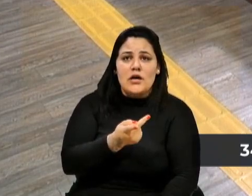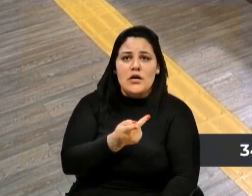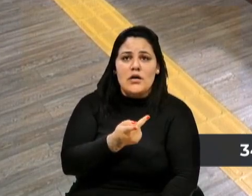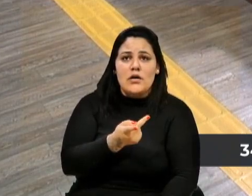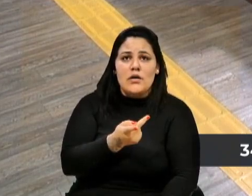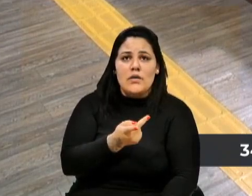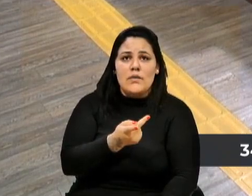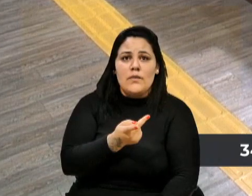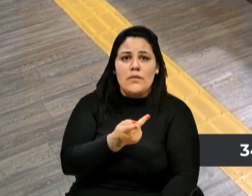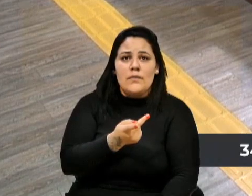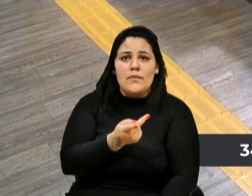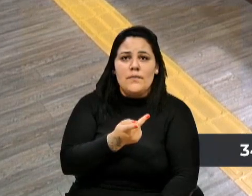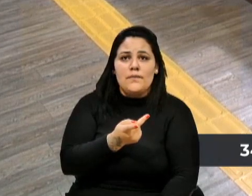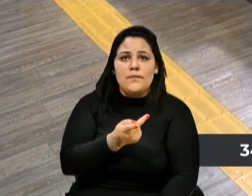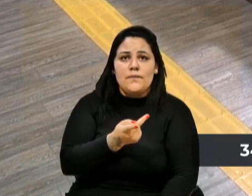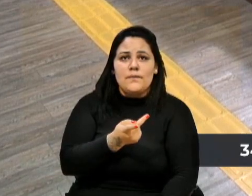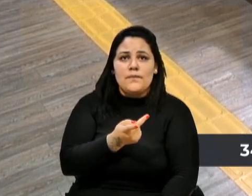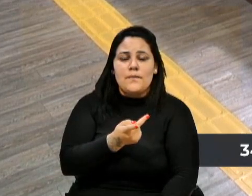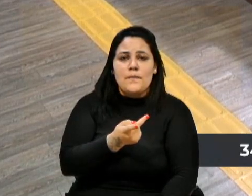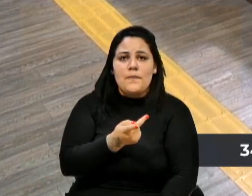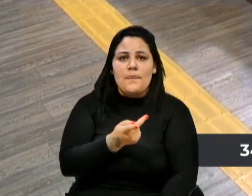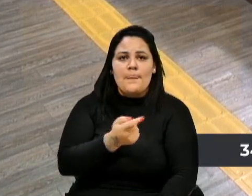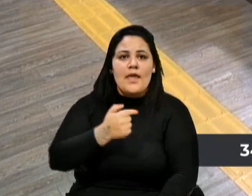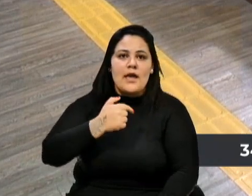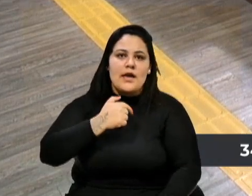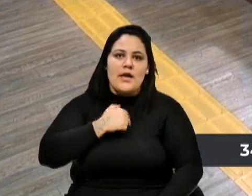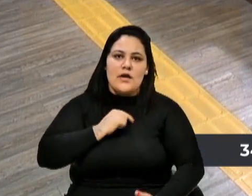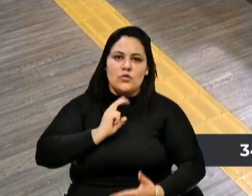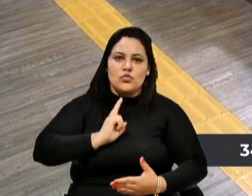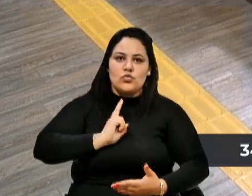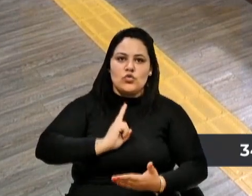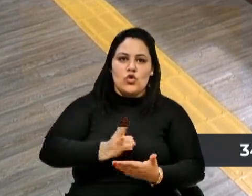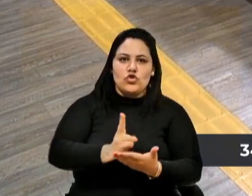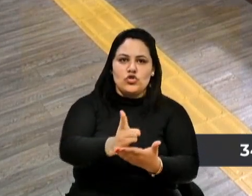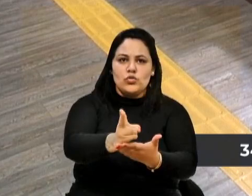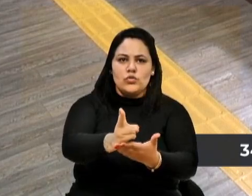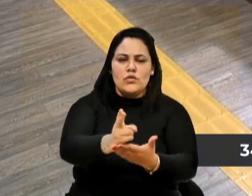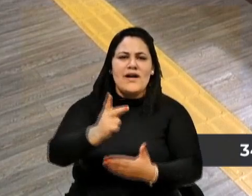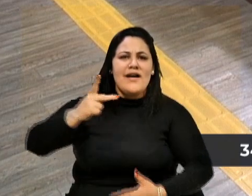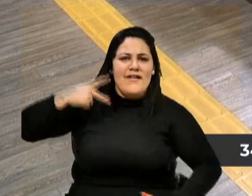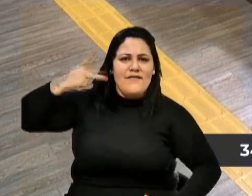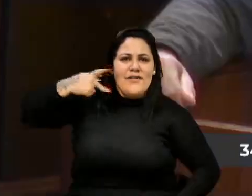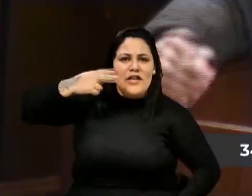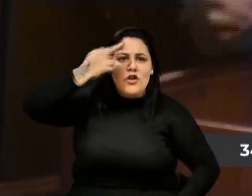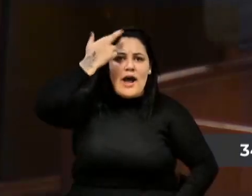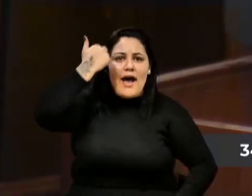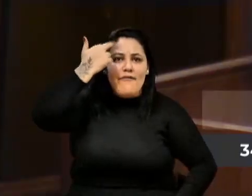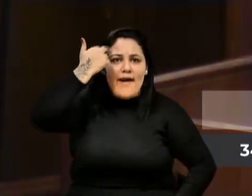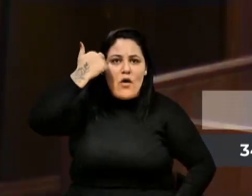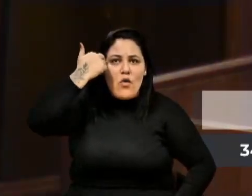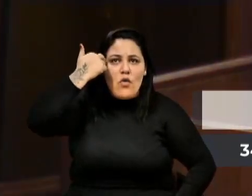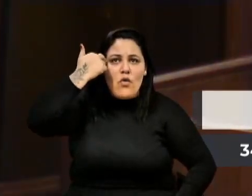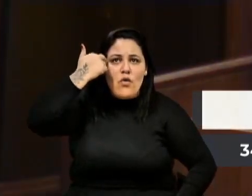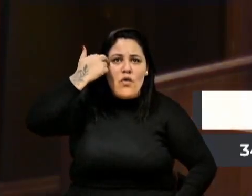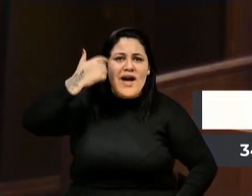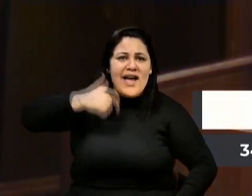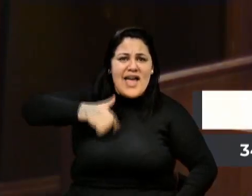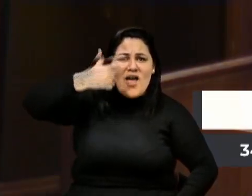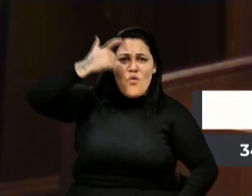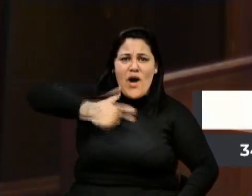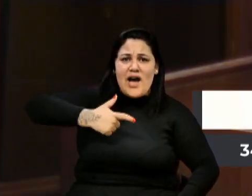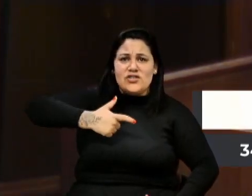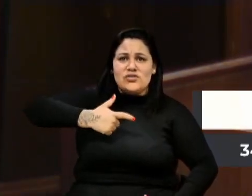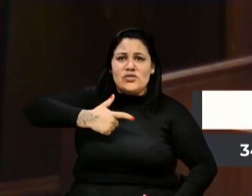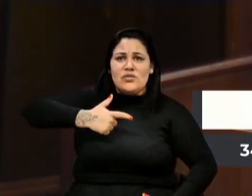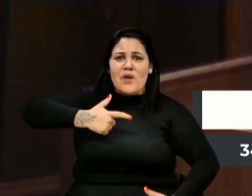indeferido. Indeferido. Obrigado. Eu sigo. Vereador Rafael, já que eu estava licitando, eu acho uma discussão